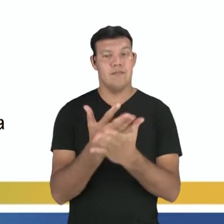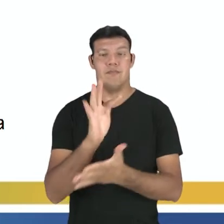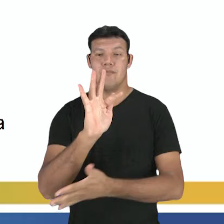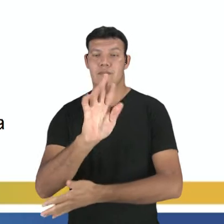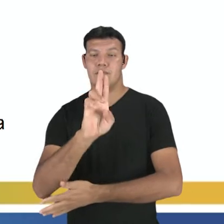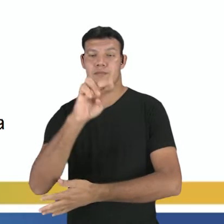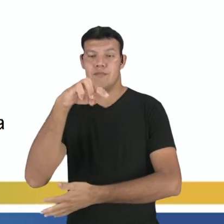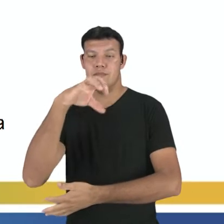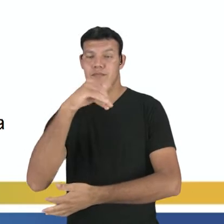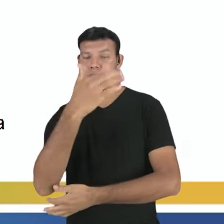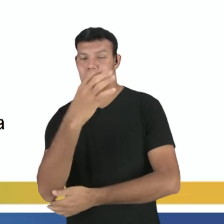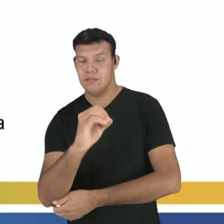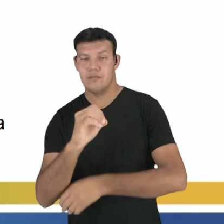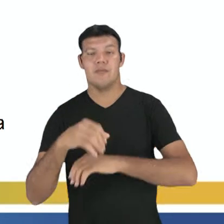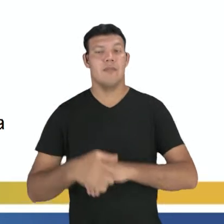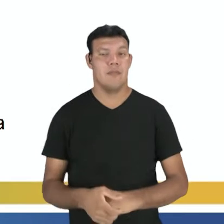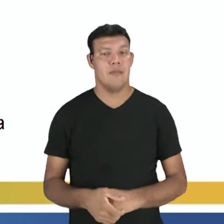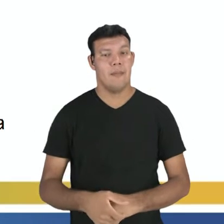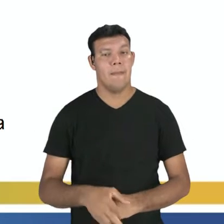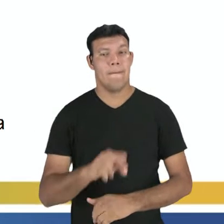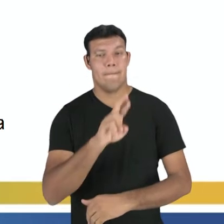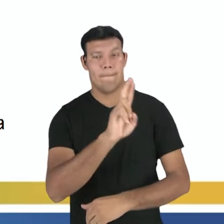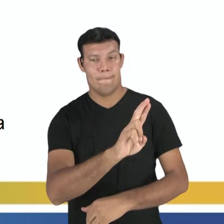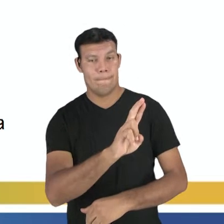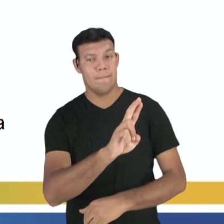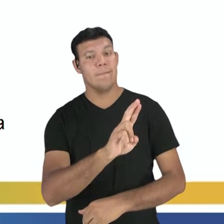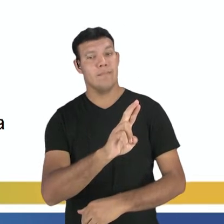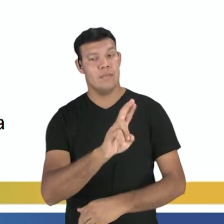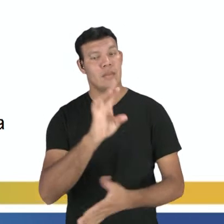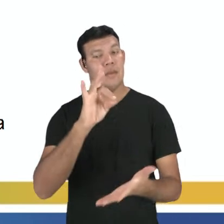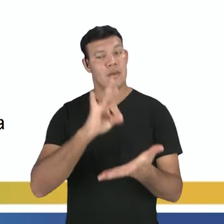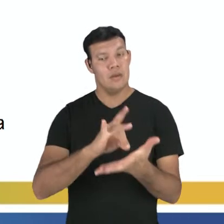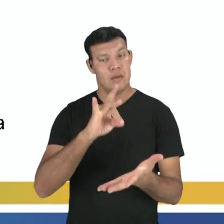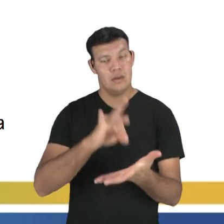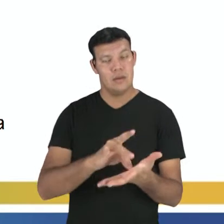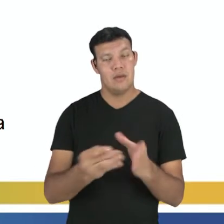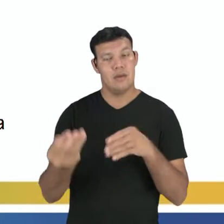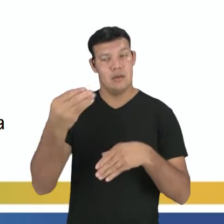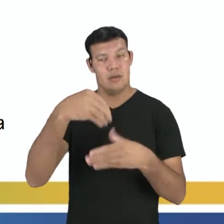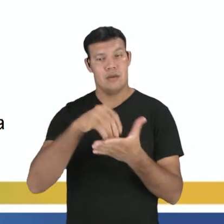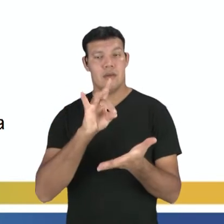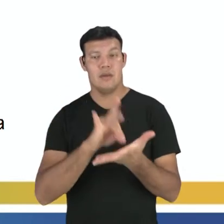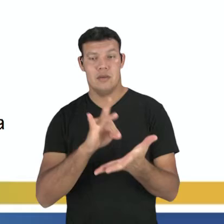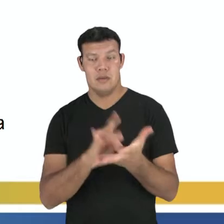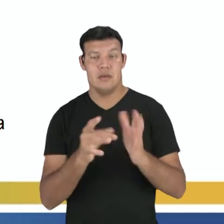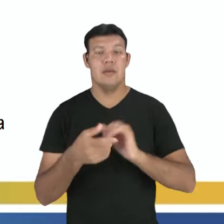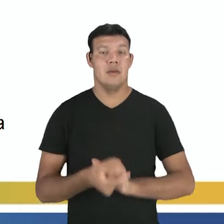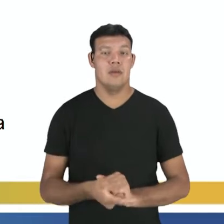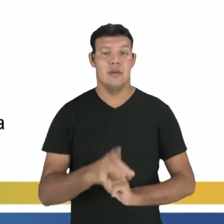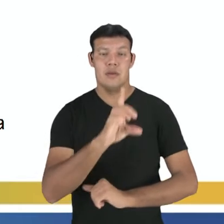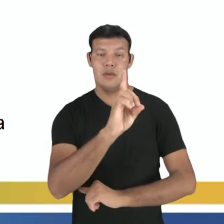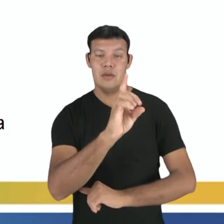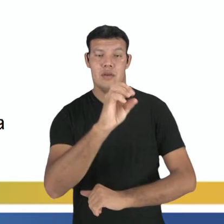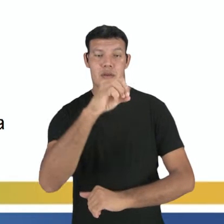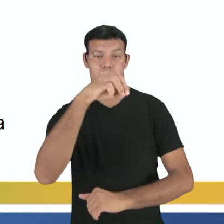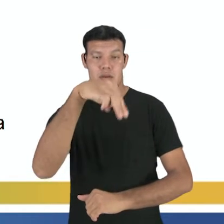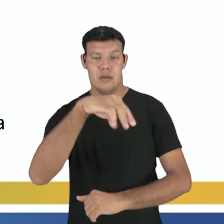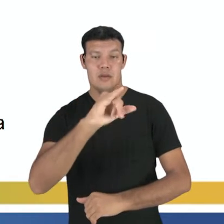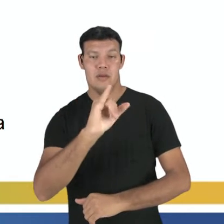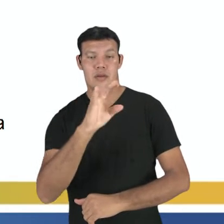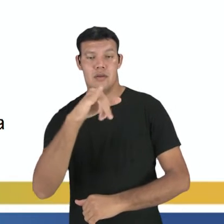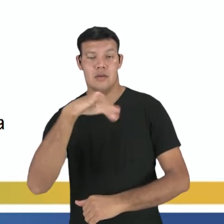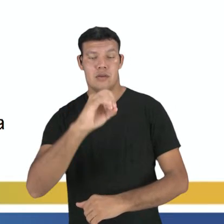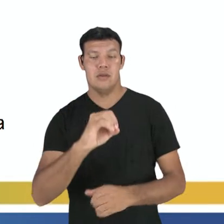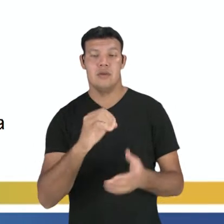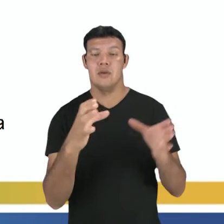função que vai de R em R, de reais em reais, né? Ou seja, o domínio é o conjunto